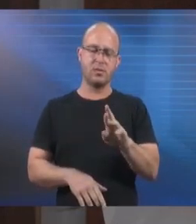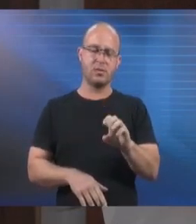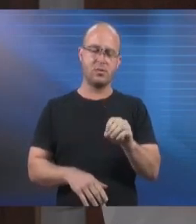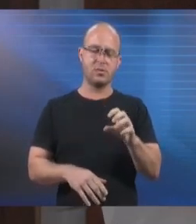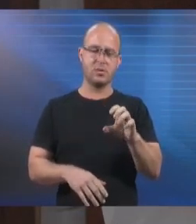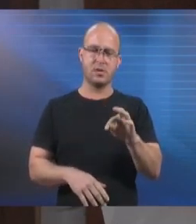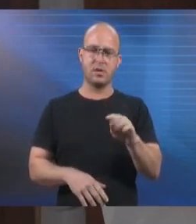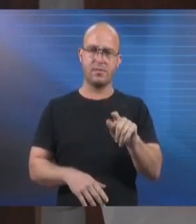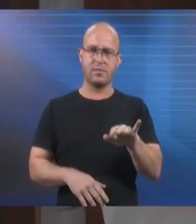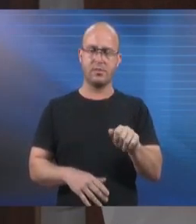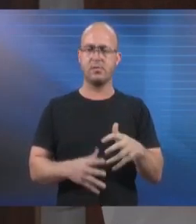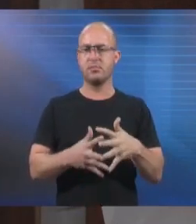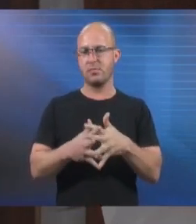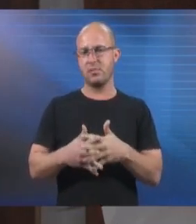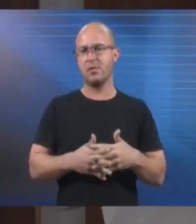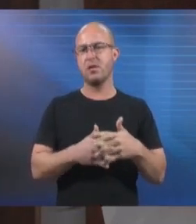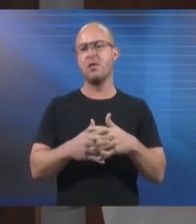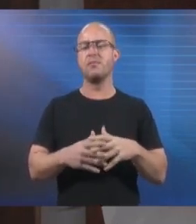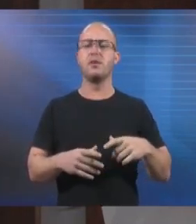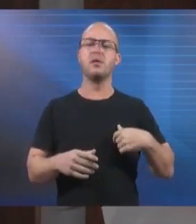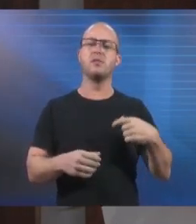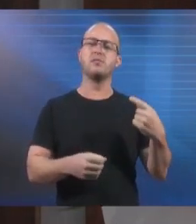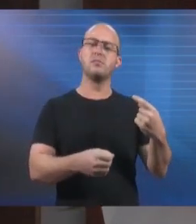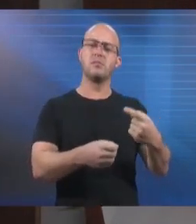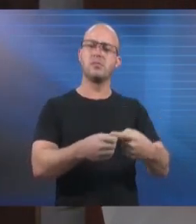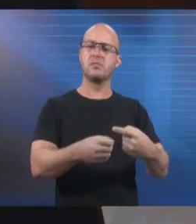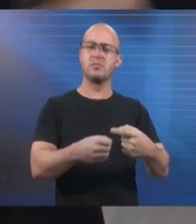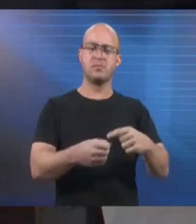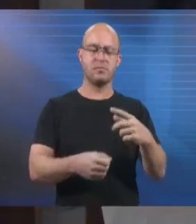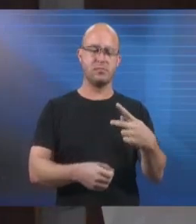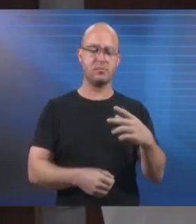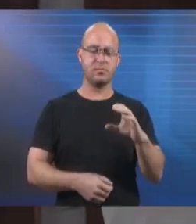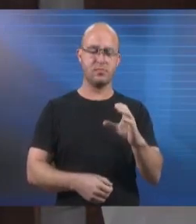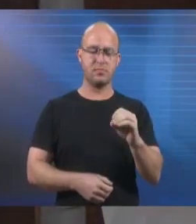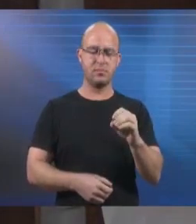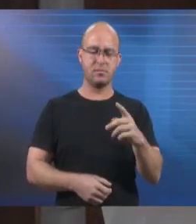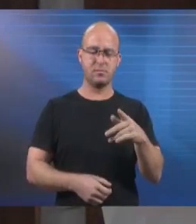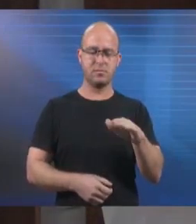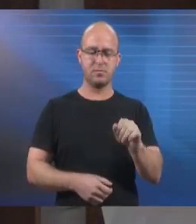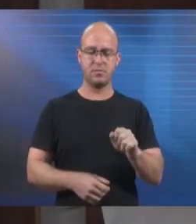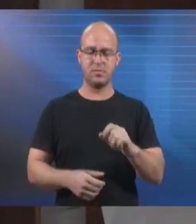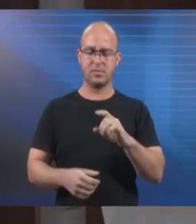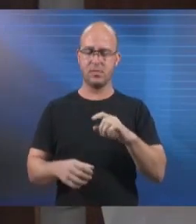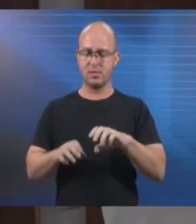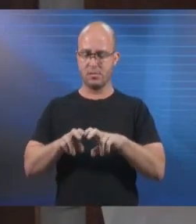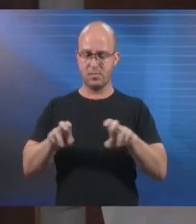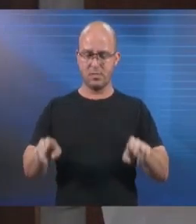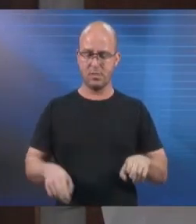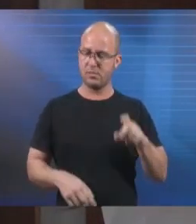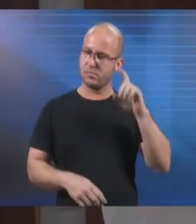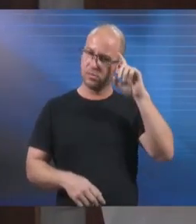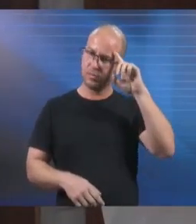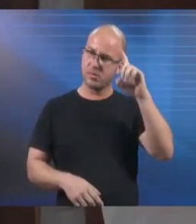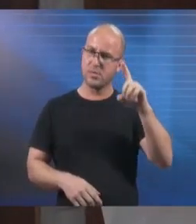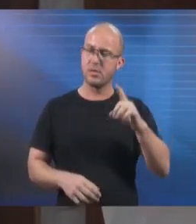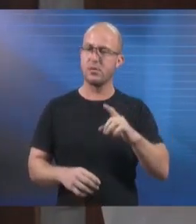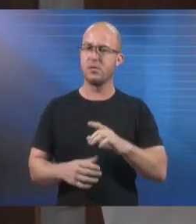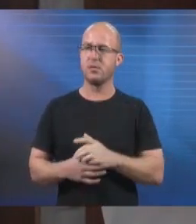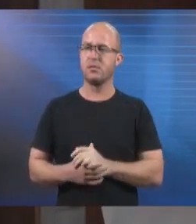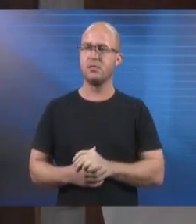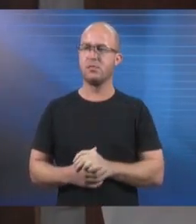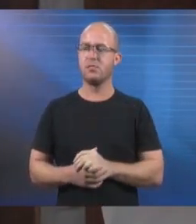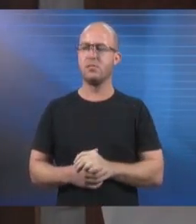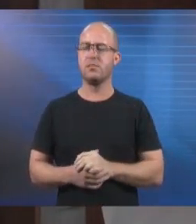para a cidade de Poço Branco resolução mesa diretora regulamenta auxílio